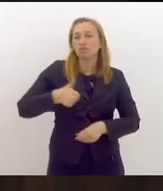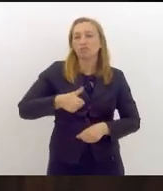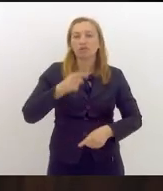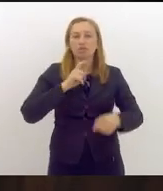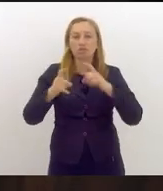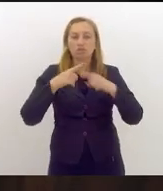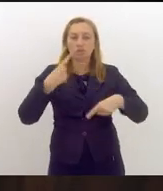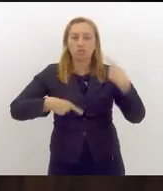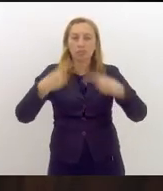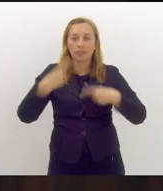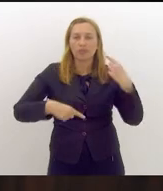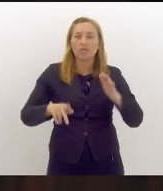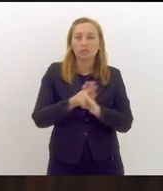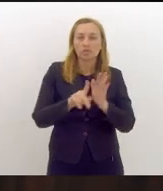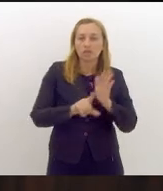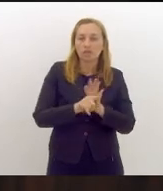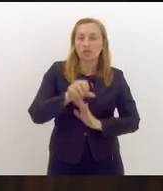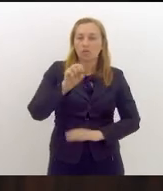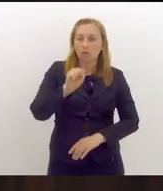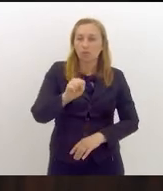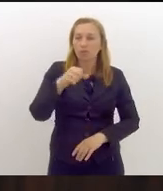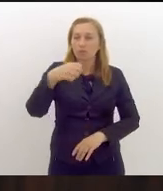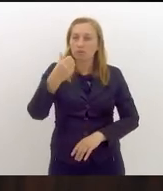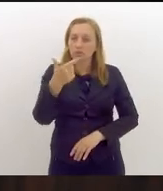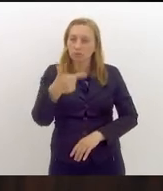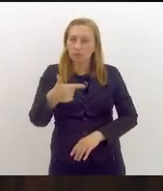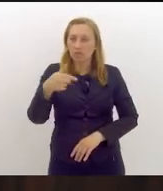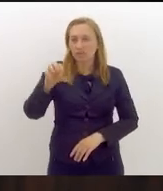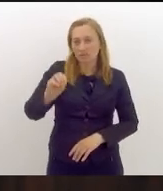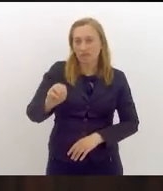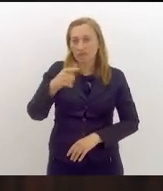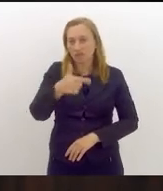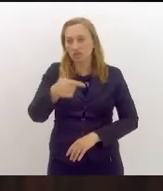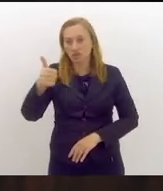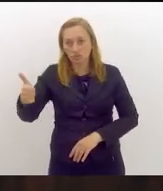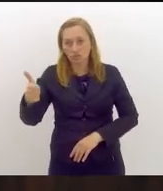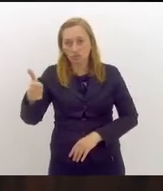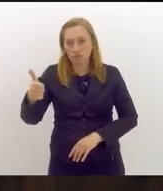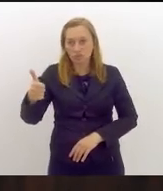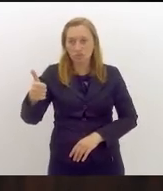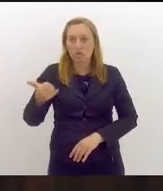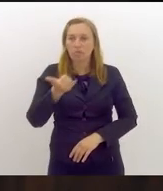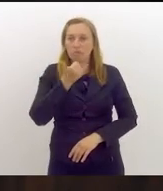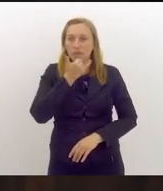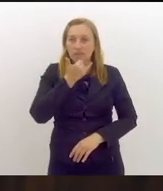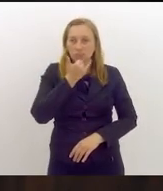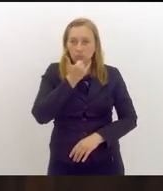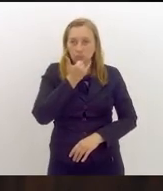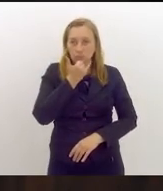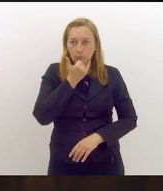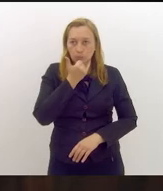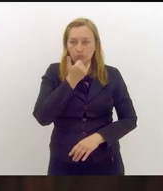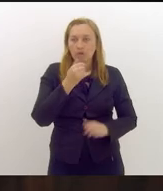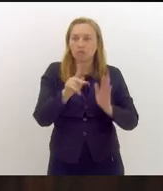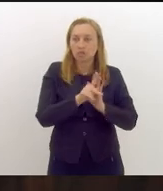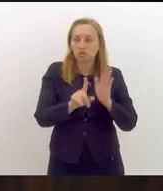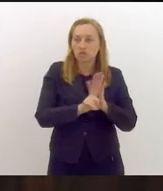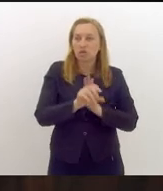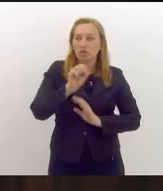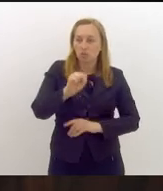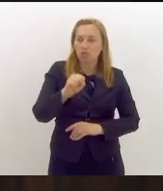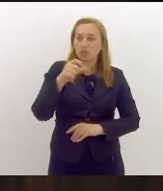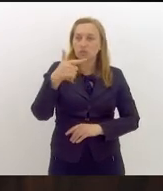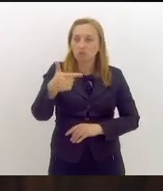primeira discussão projeto de lei 8201 perdão projeto de lei